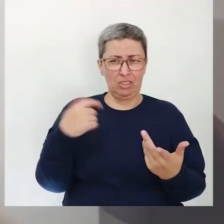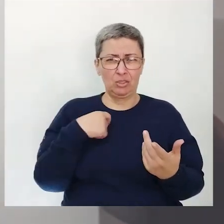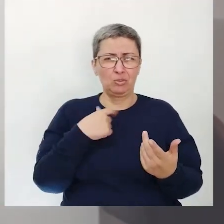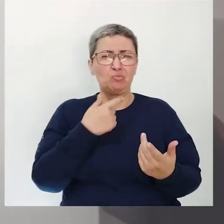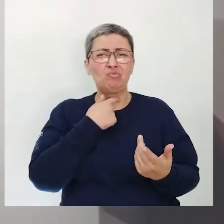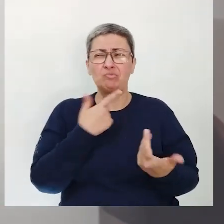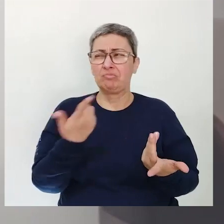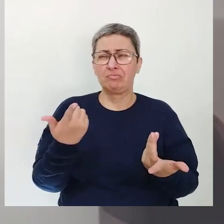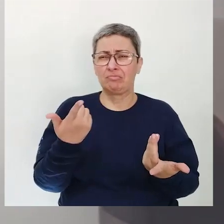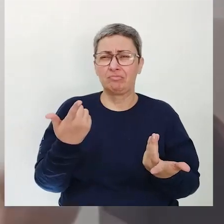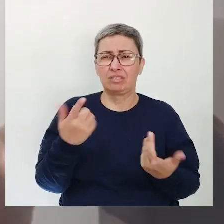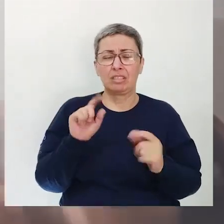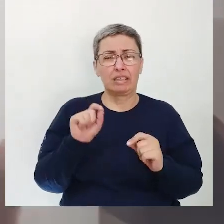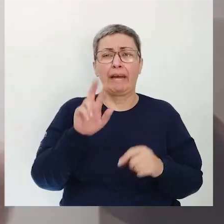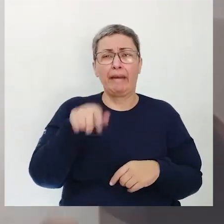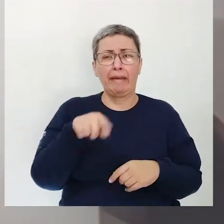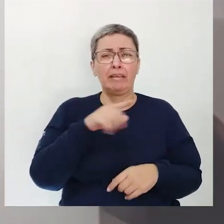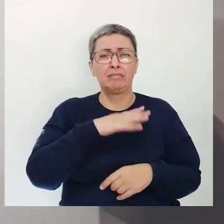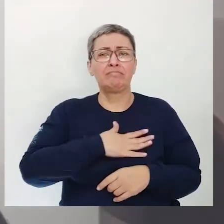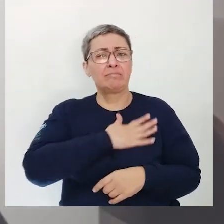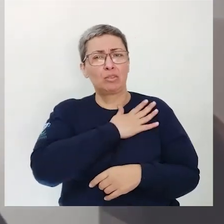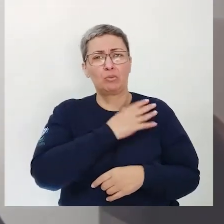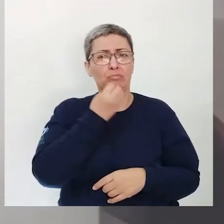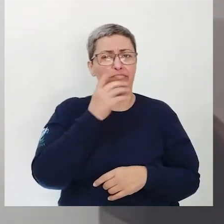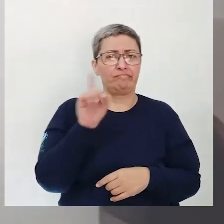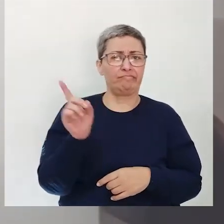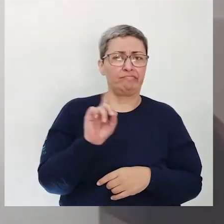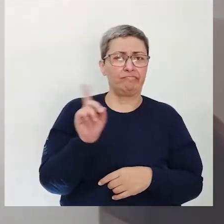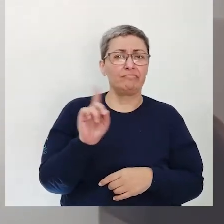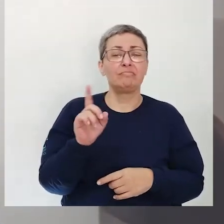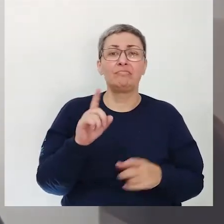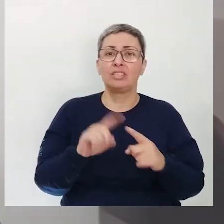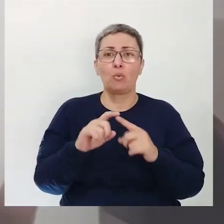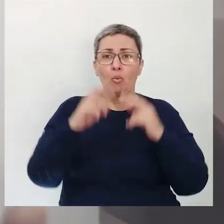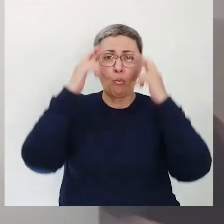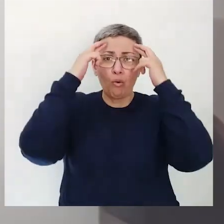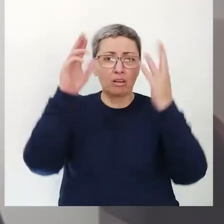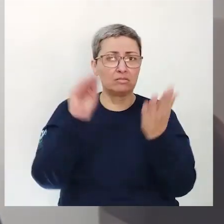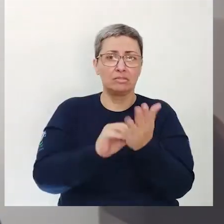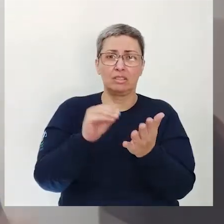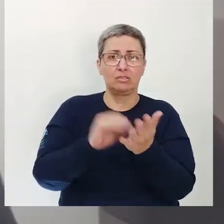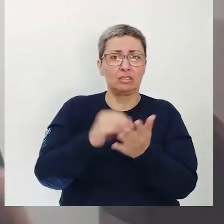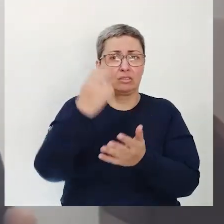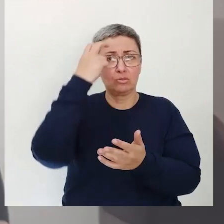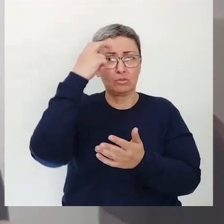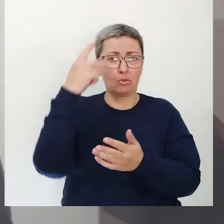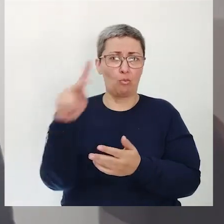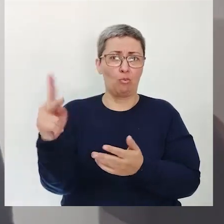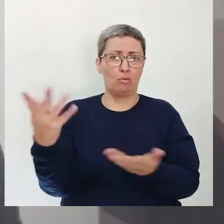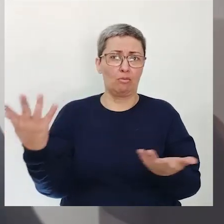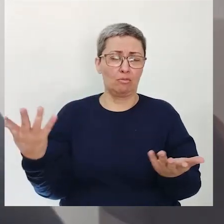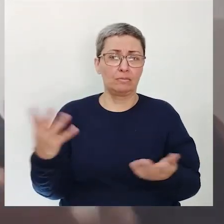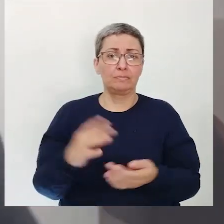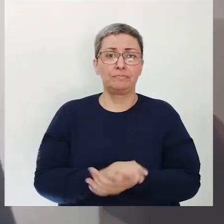com sotaque e tal, isso é um preconceito, isso não é legal, né? Você não está respeitando a cultura do outro,